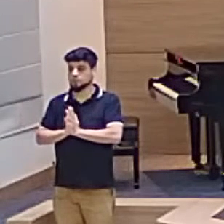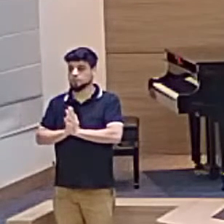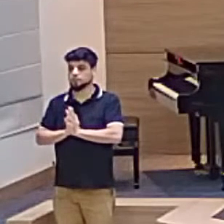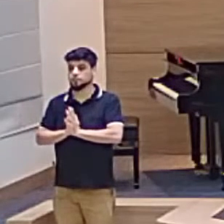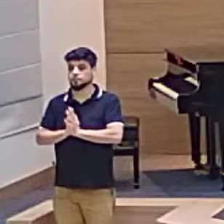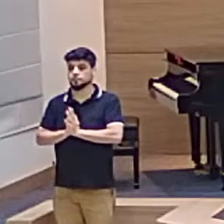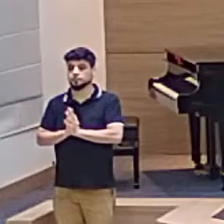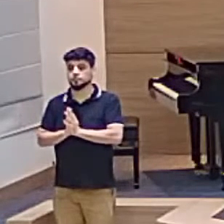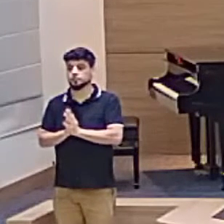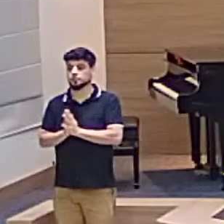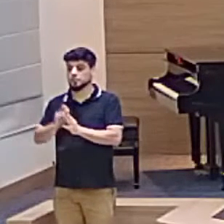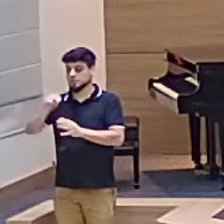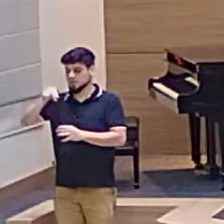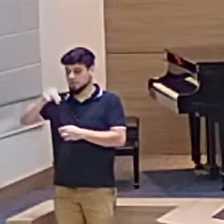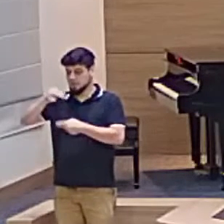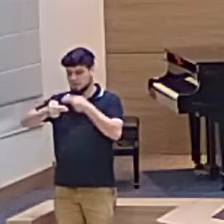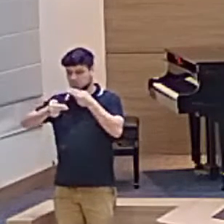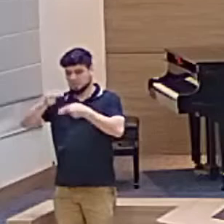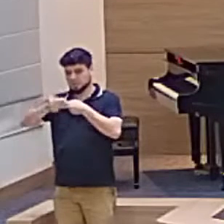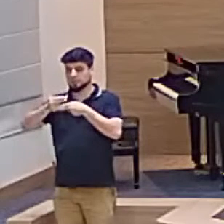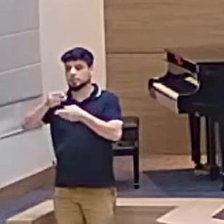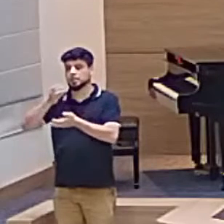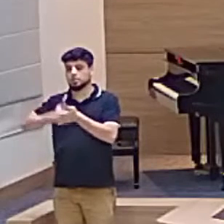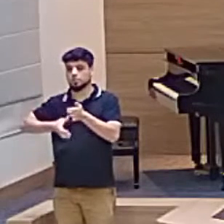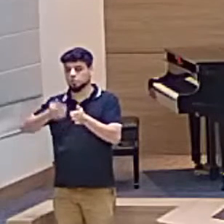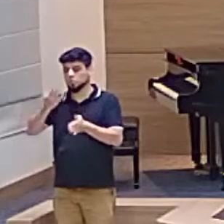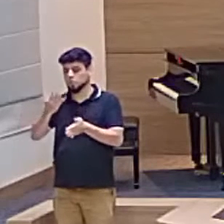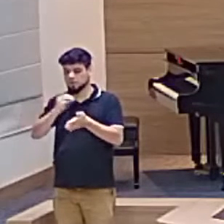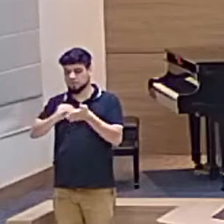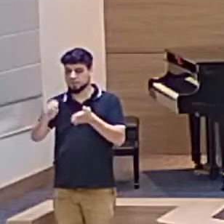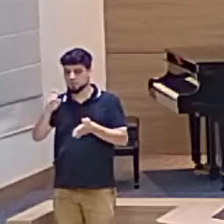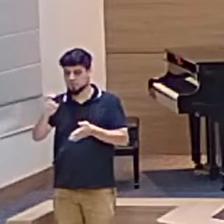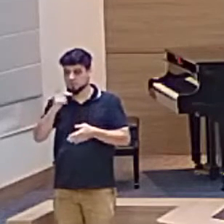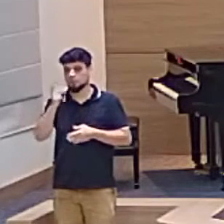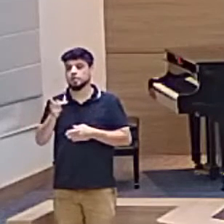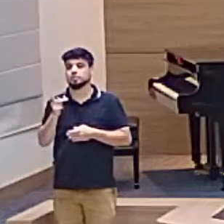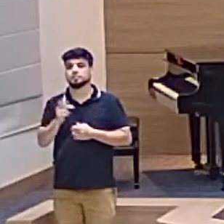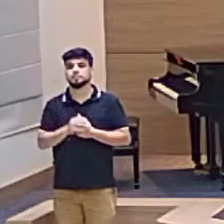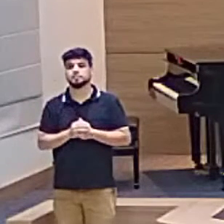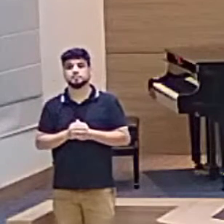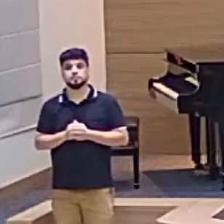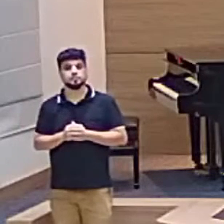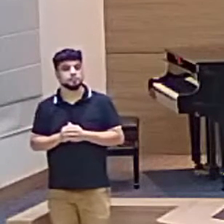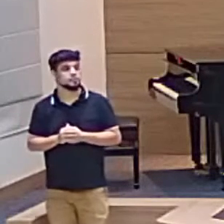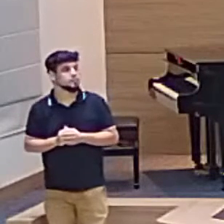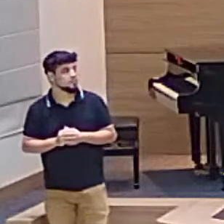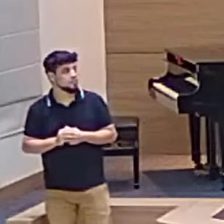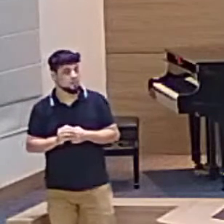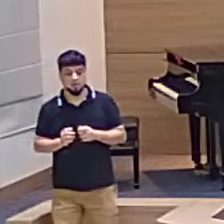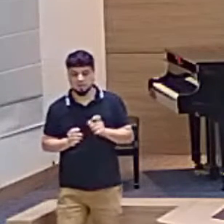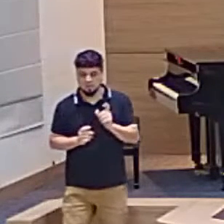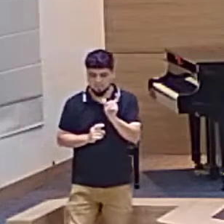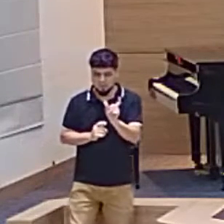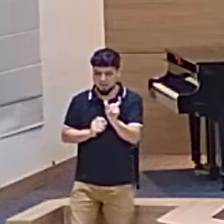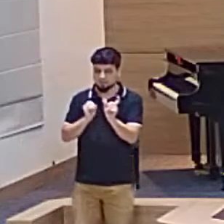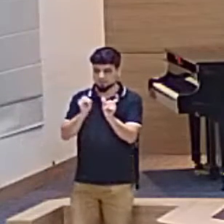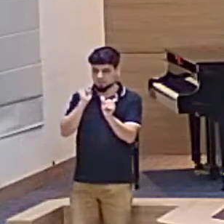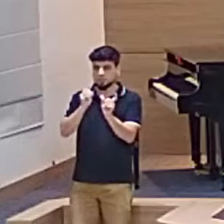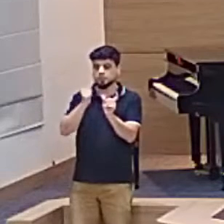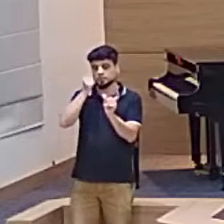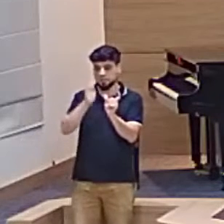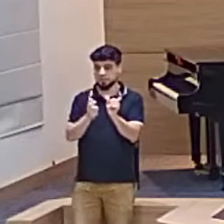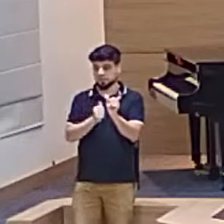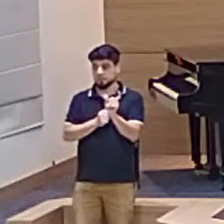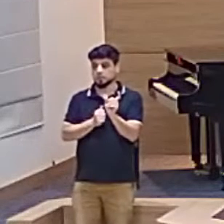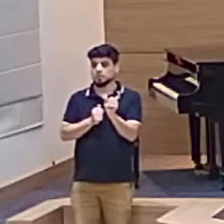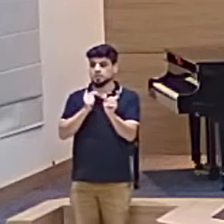Neemias Capítulo 4 Versículo 5 em diante ele vai dizer tem umas palavras muito interessante mais uma das palavras e aqui nós chegamos na